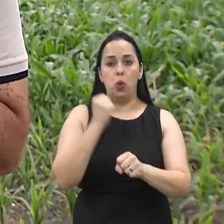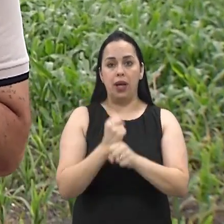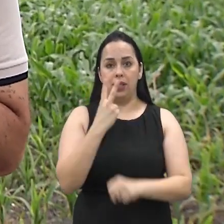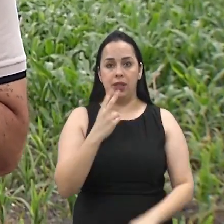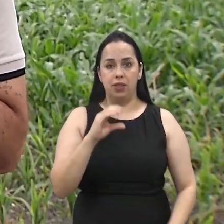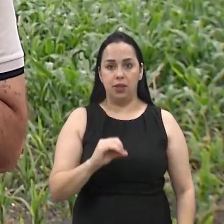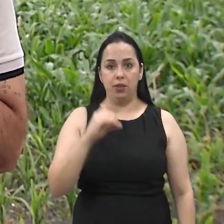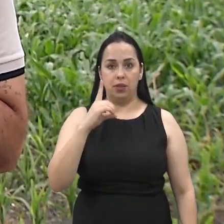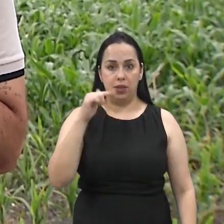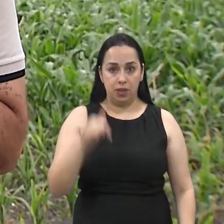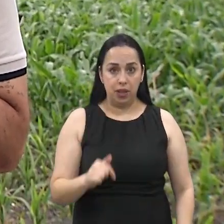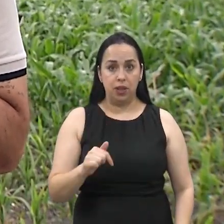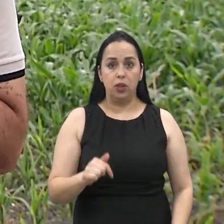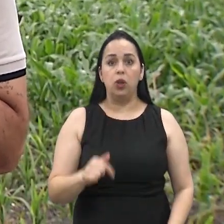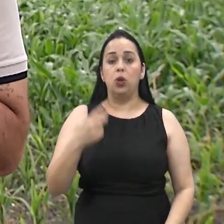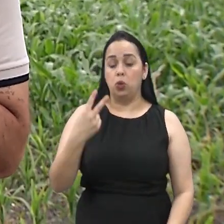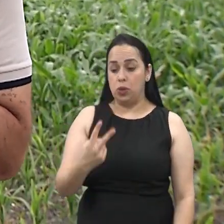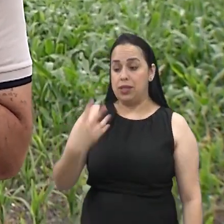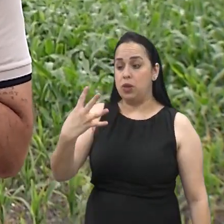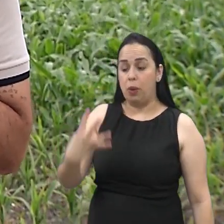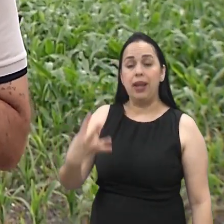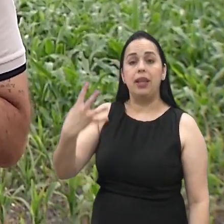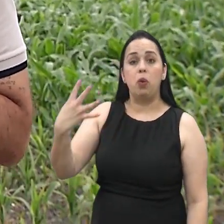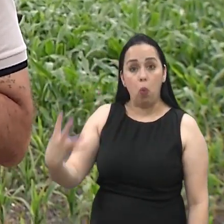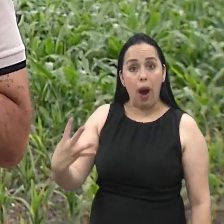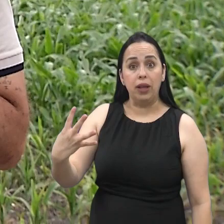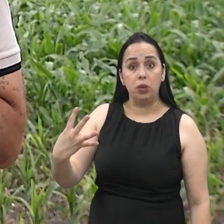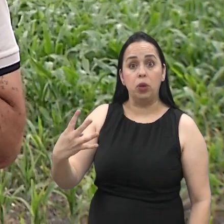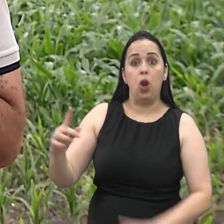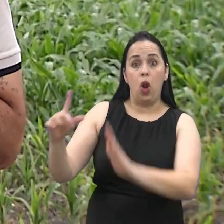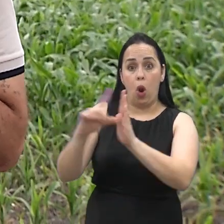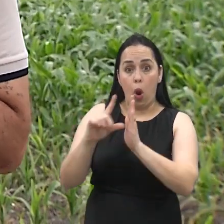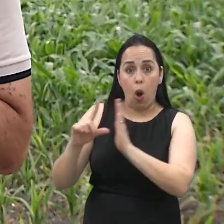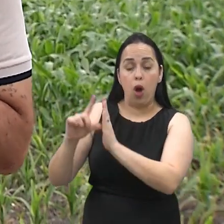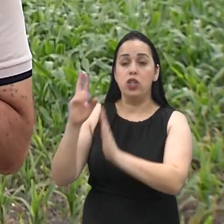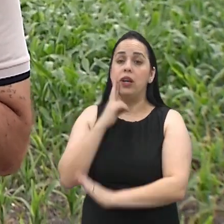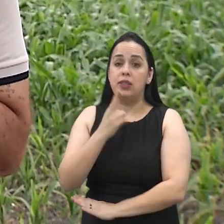dos 544 estabelecimentos agropecuários de São José,